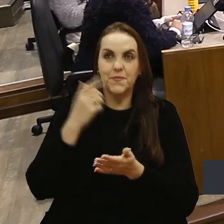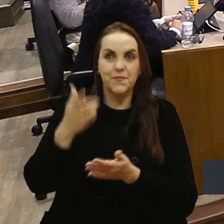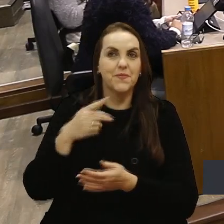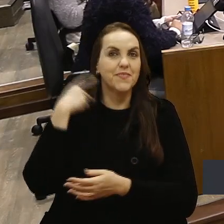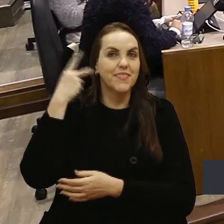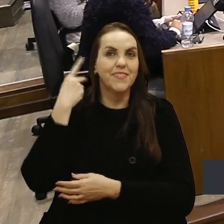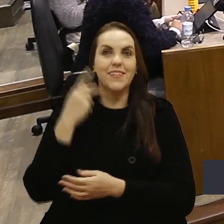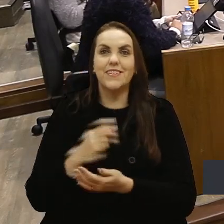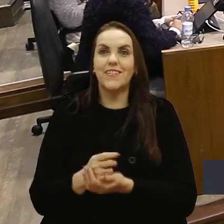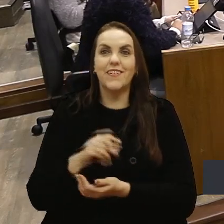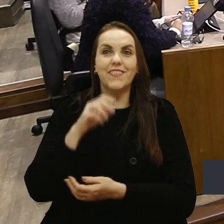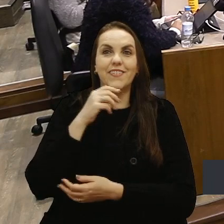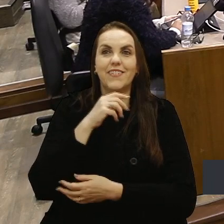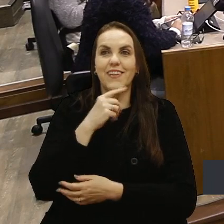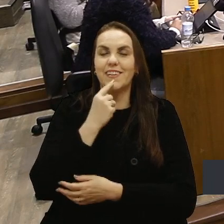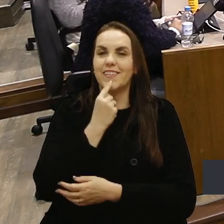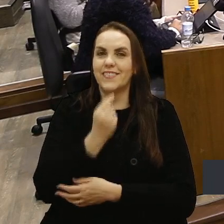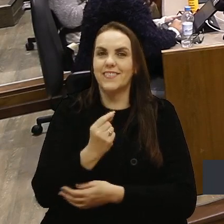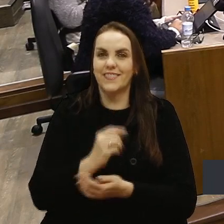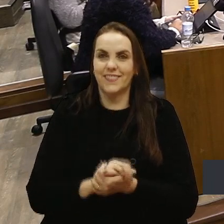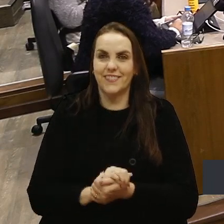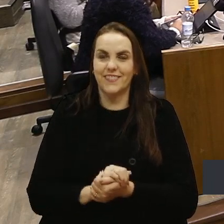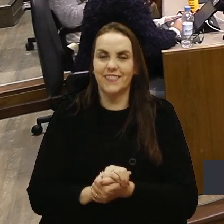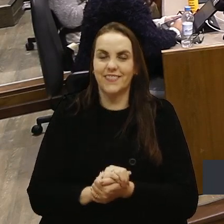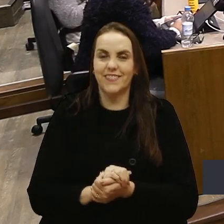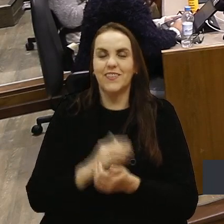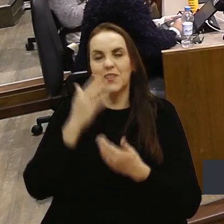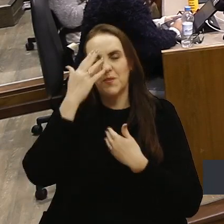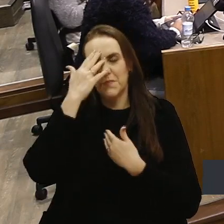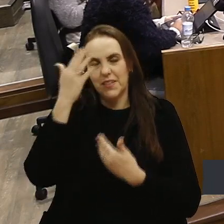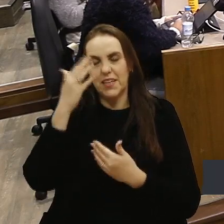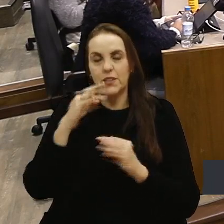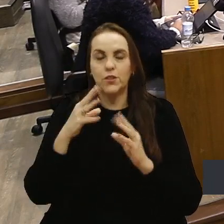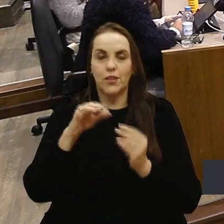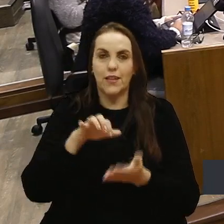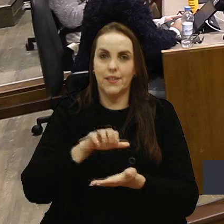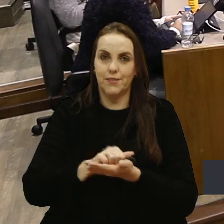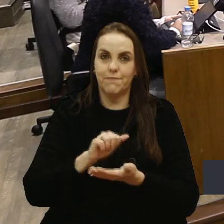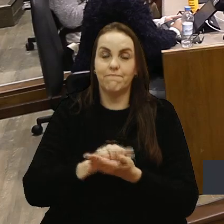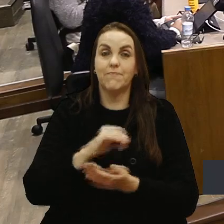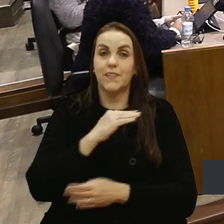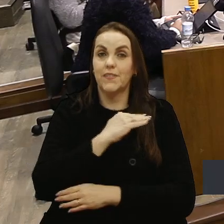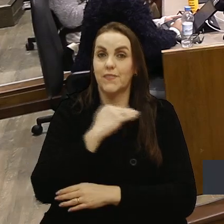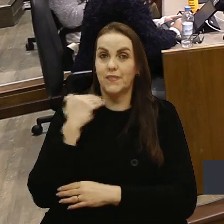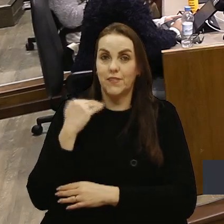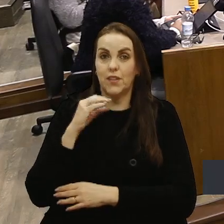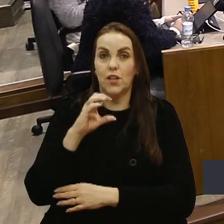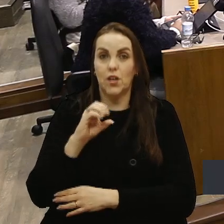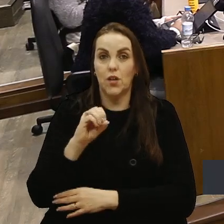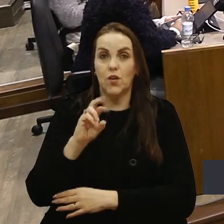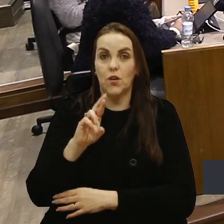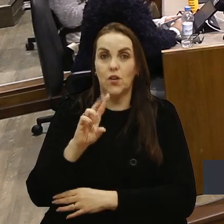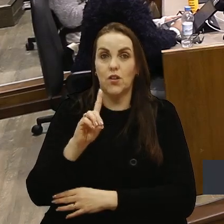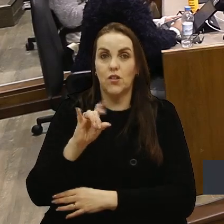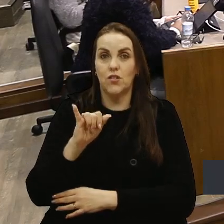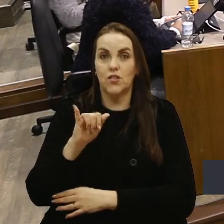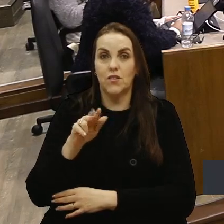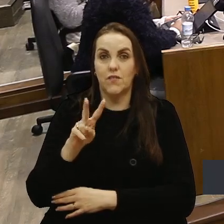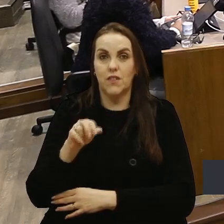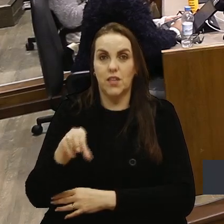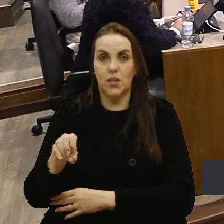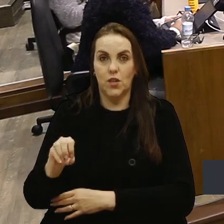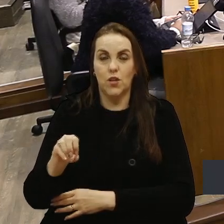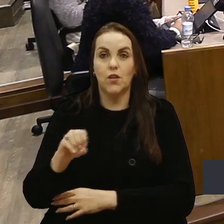e senhores vereadores. Só registrar o falecimento do senhor Divino Mazzocchini. Para quem conhece